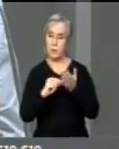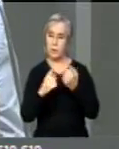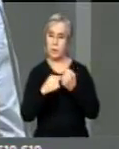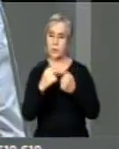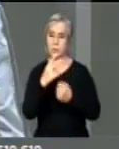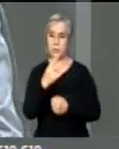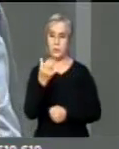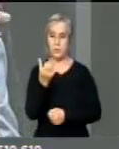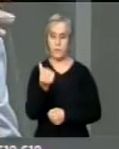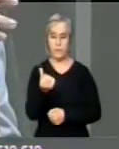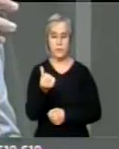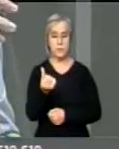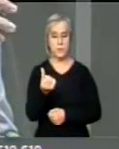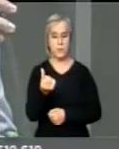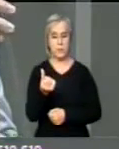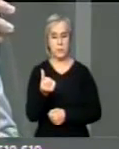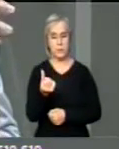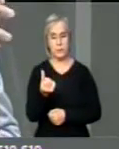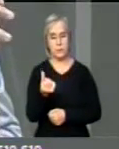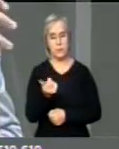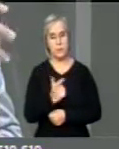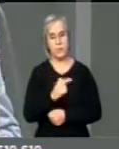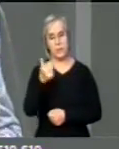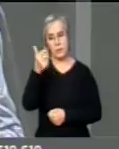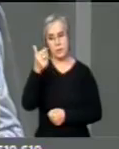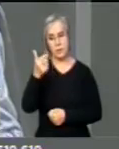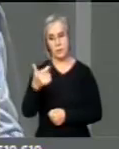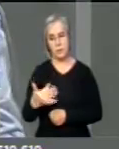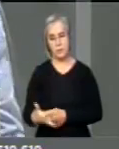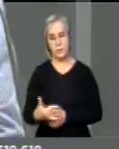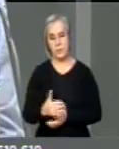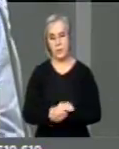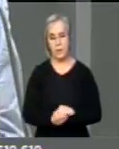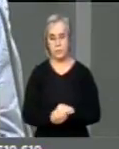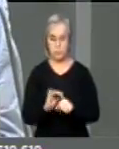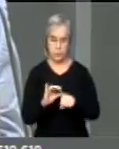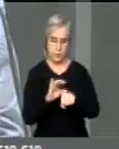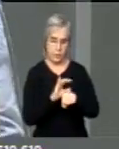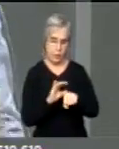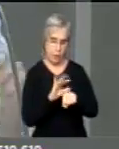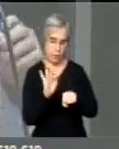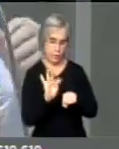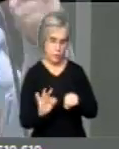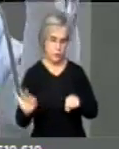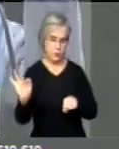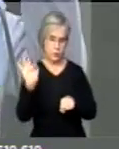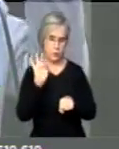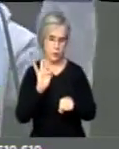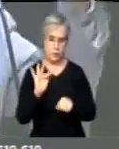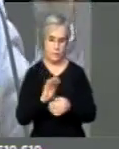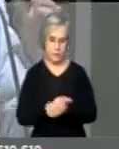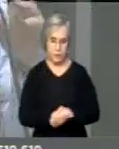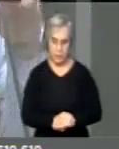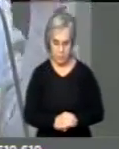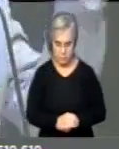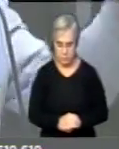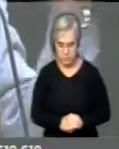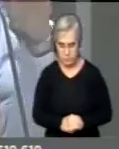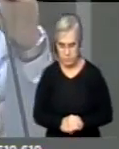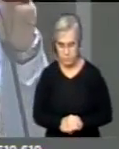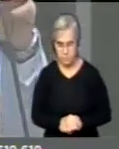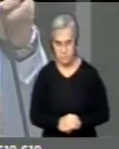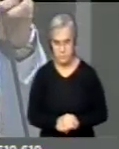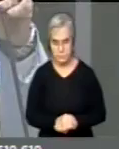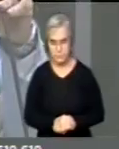ato das disposições transitórias da nossa Constituição Federal, ou seja, da nossa lei maior, da nossa